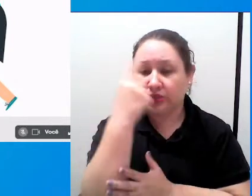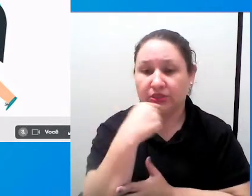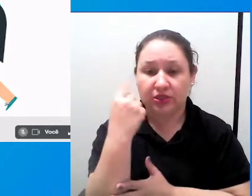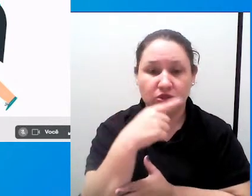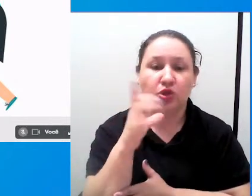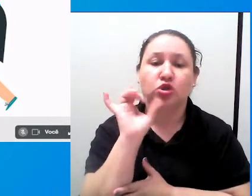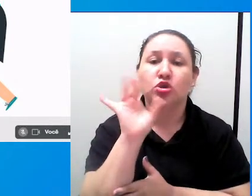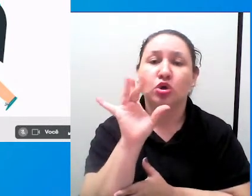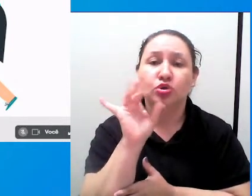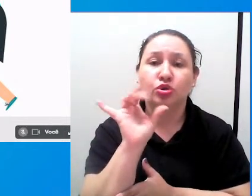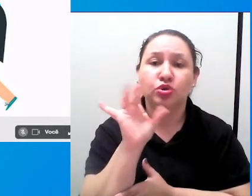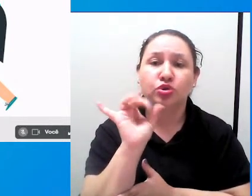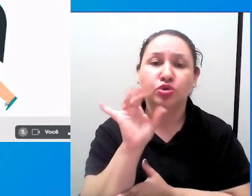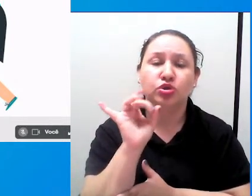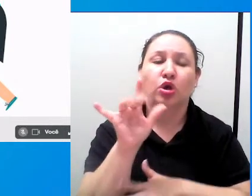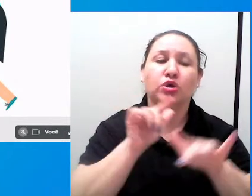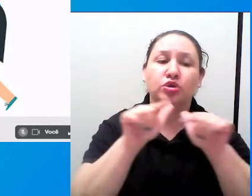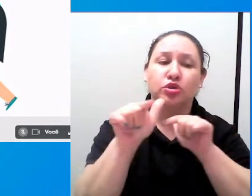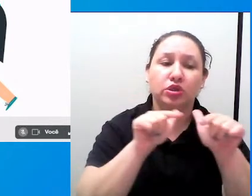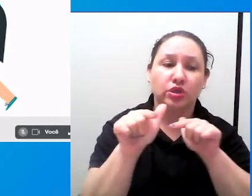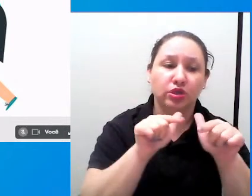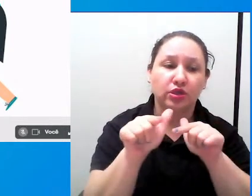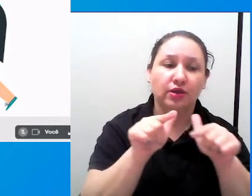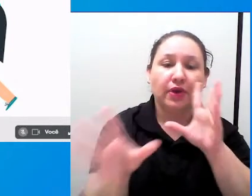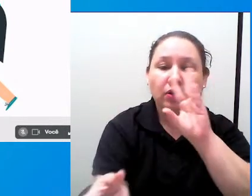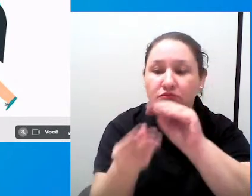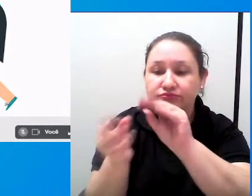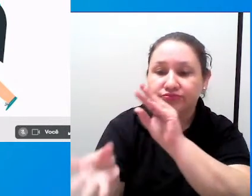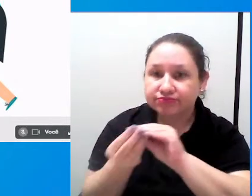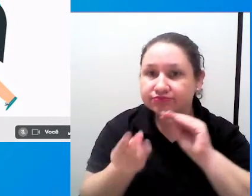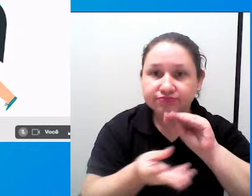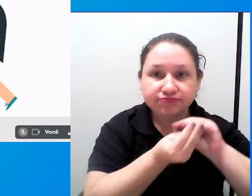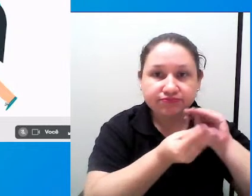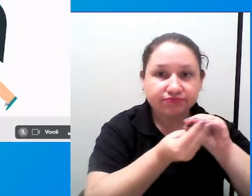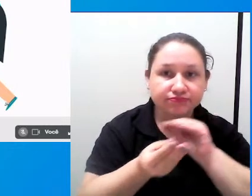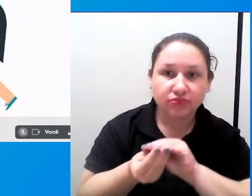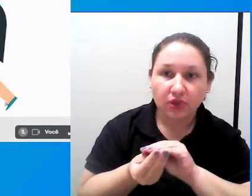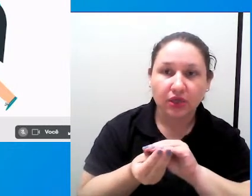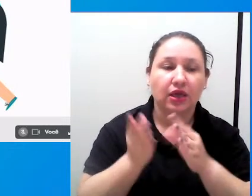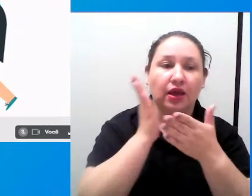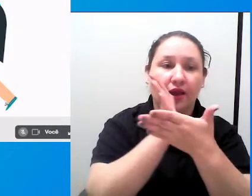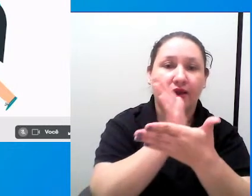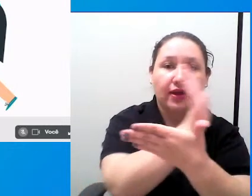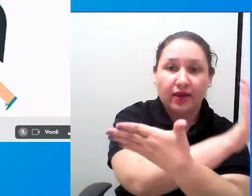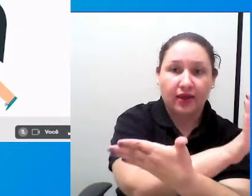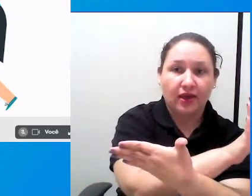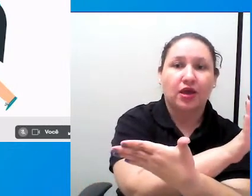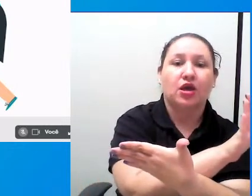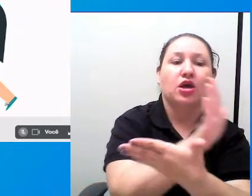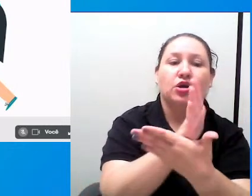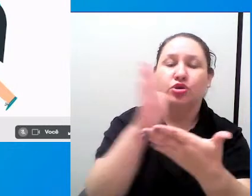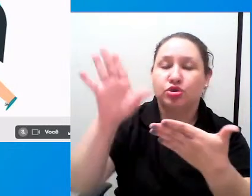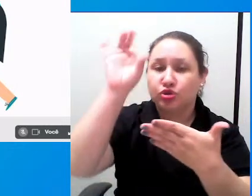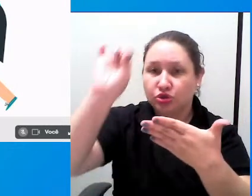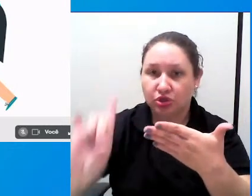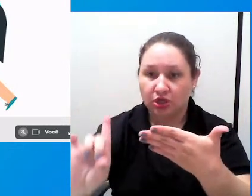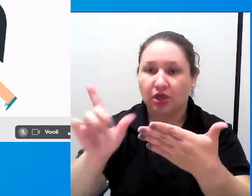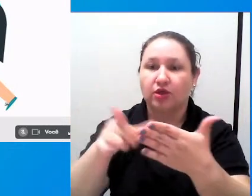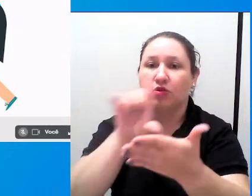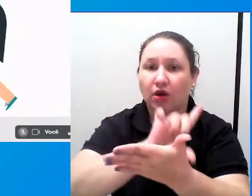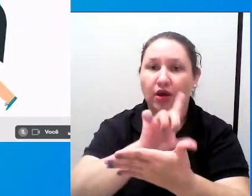complementares. Se vocês podem ver, do lado esquerdo é o antes, do lado direito é o depois. Estou apresentando uma tabela. E